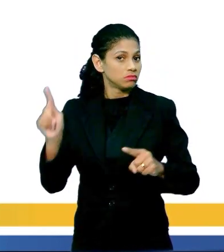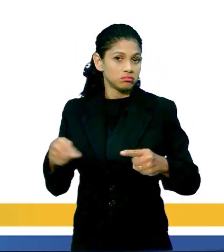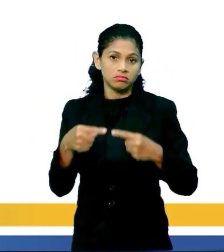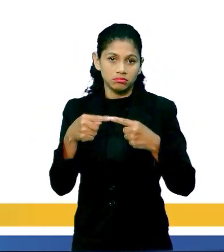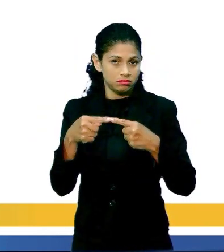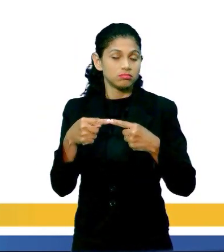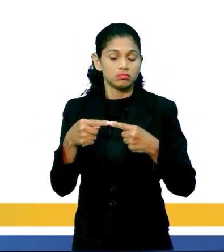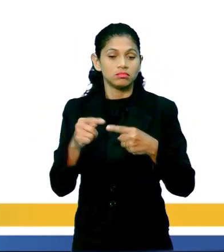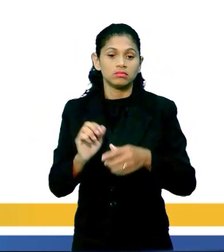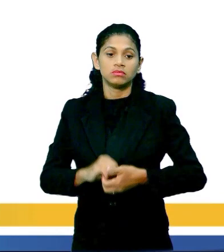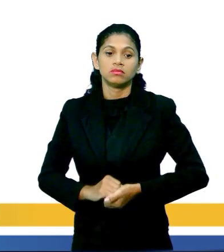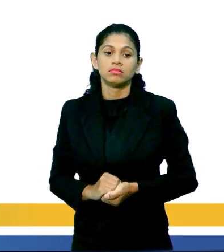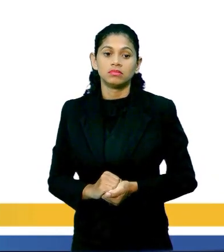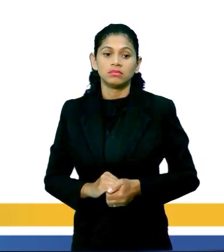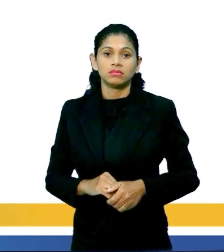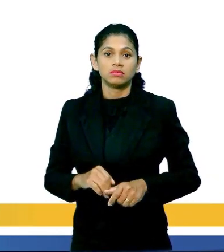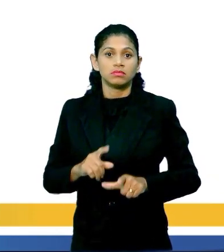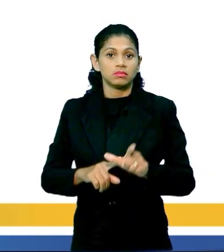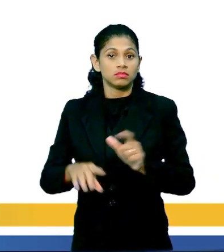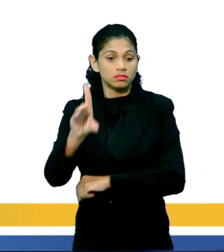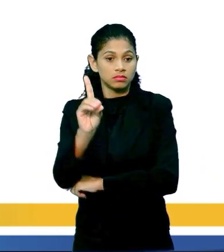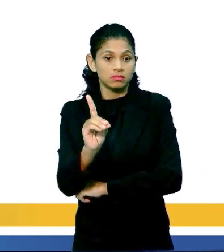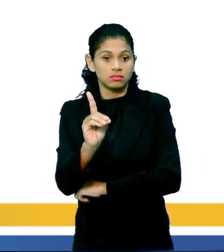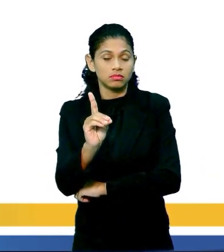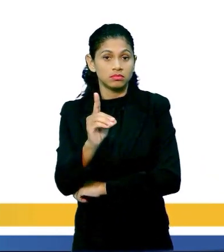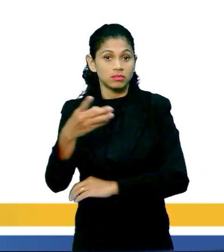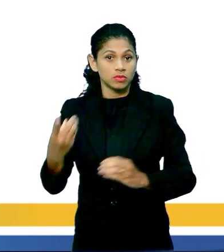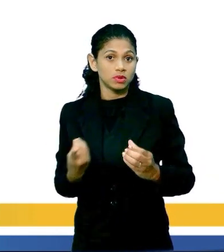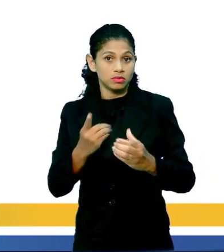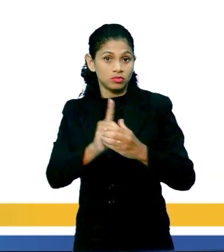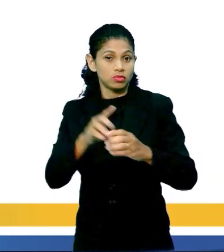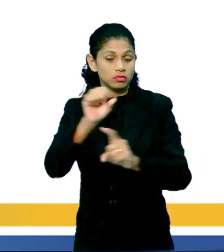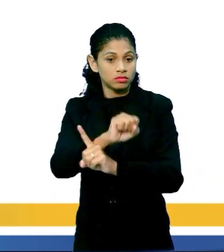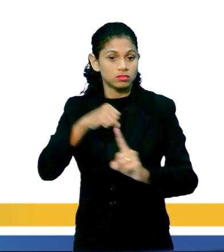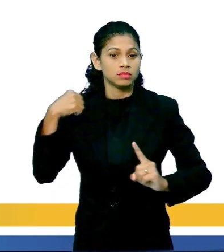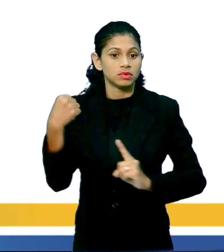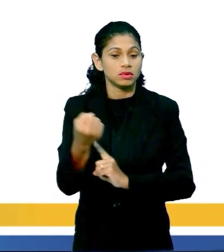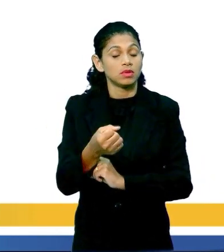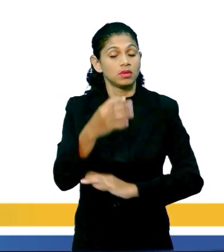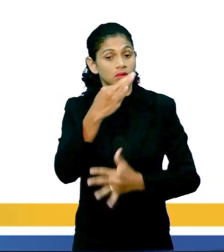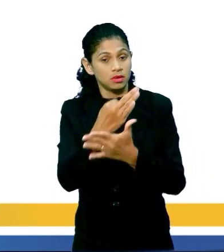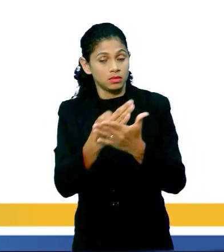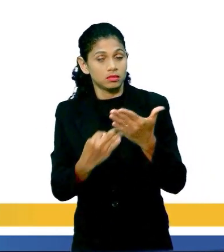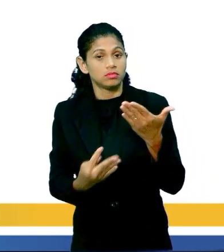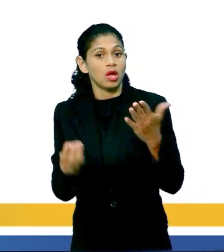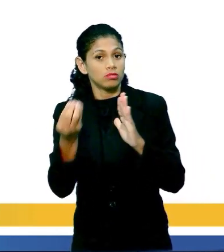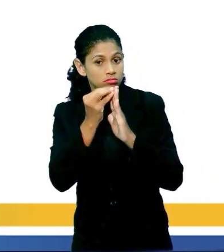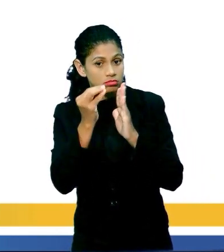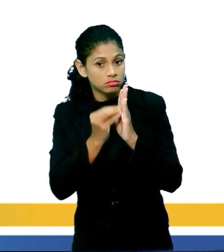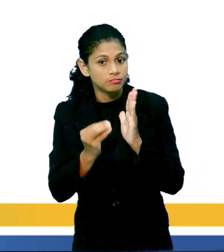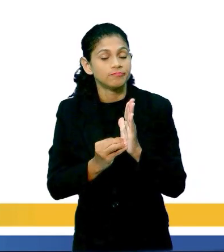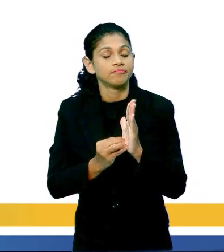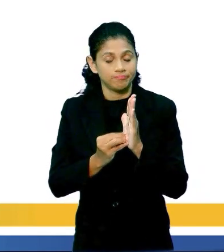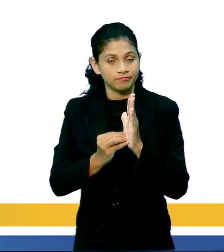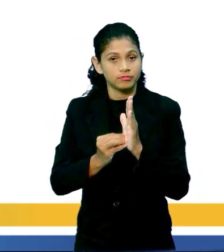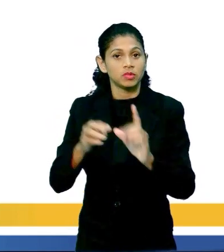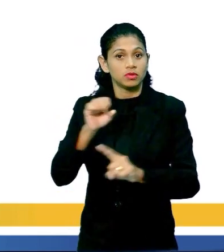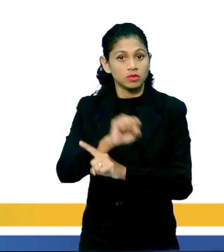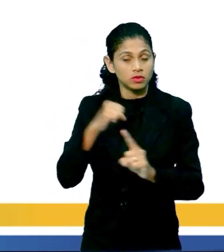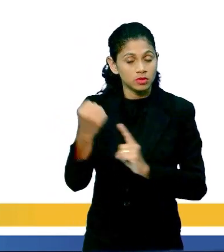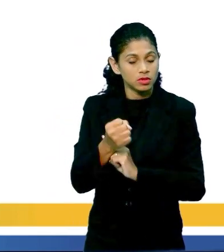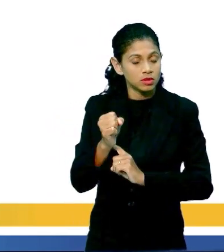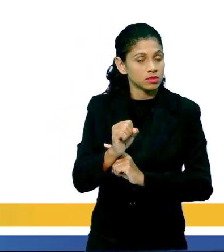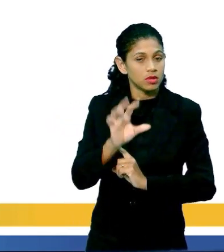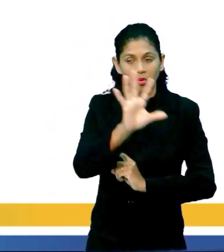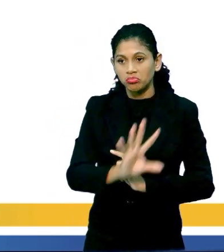questão. Na letra D, nós temos a inclusão social, pois no texto são mencionadas questões sociais variadas,